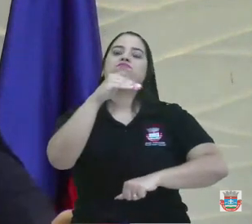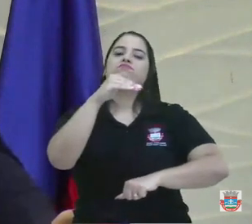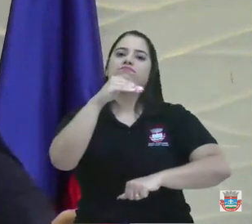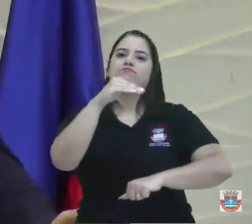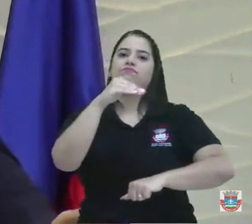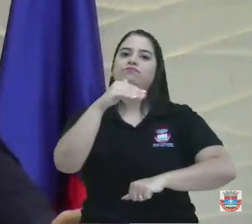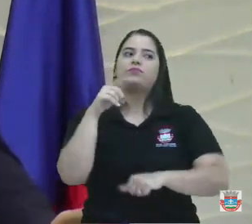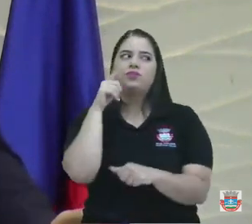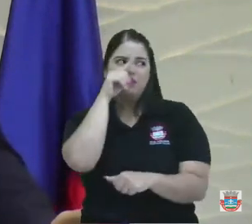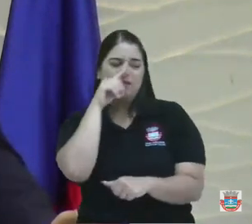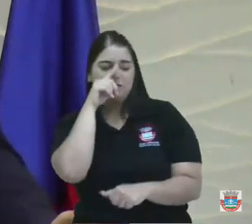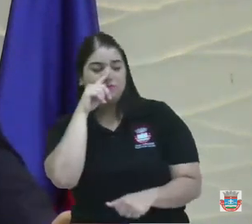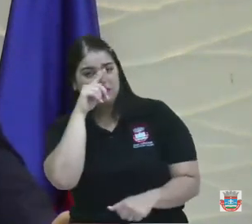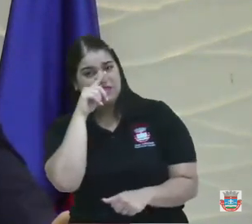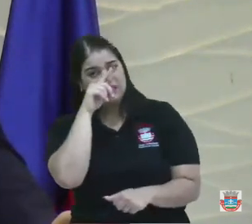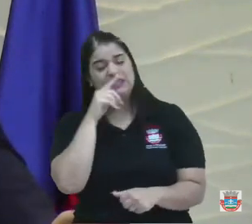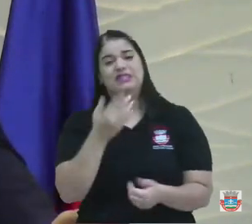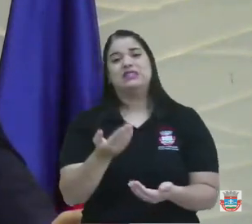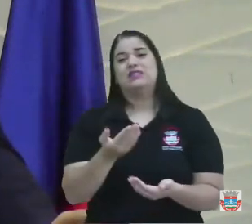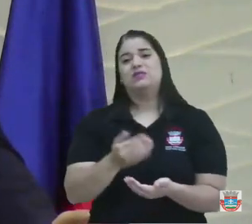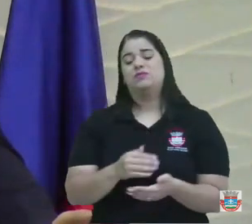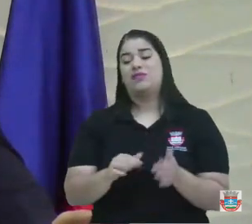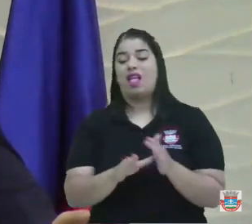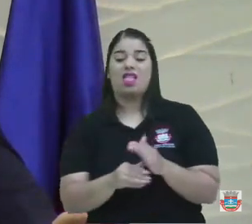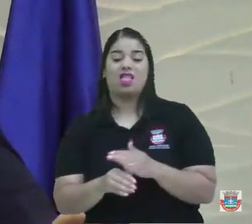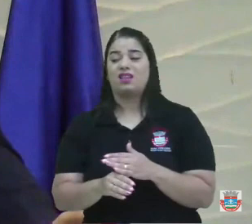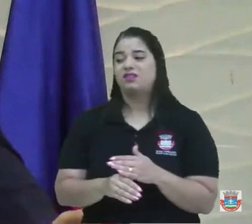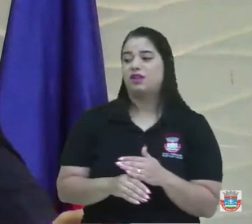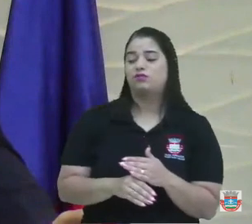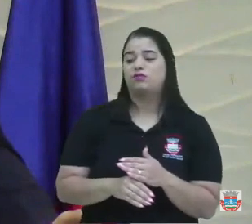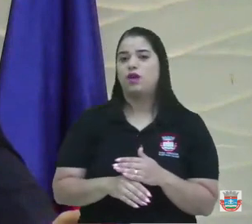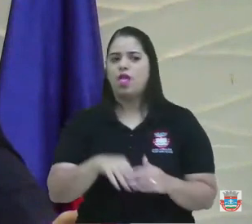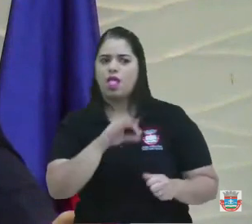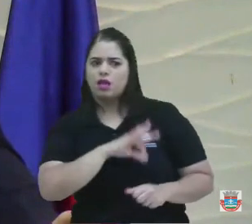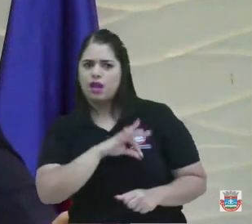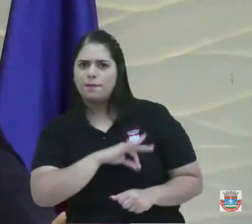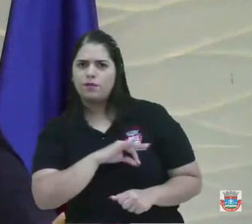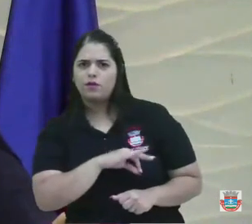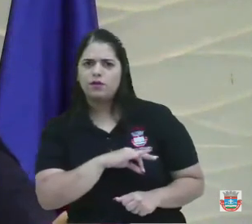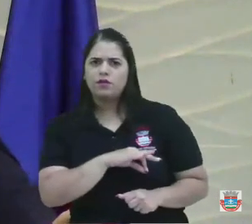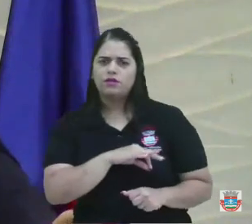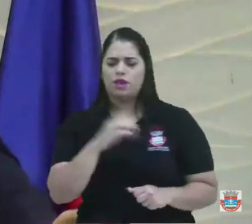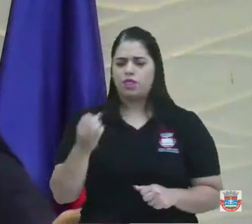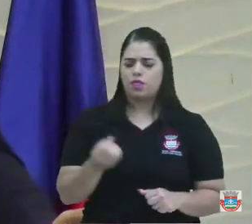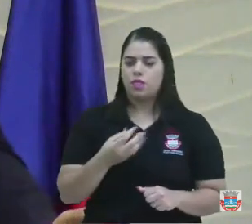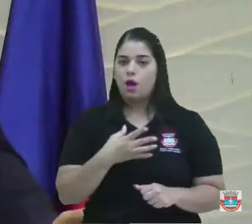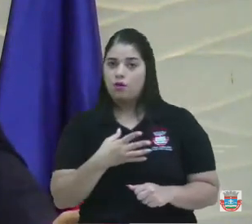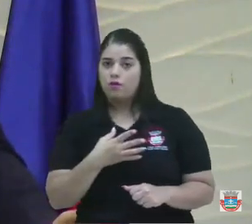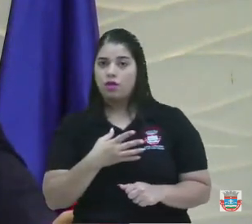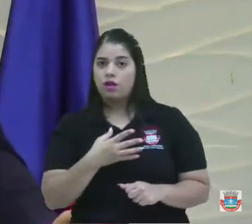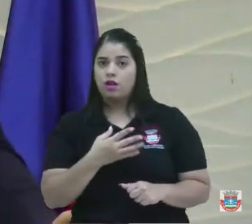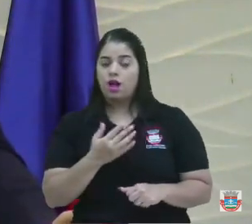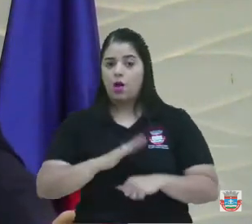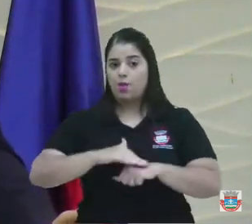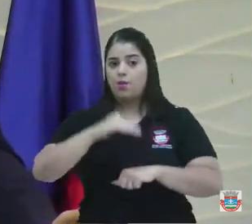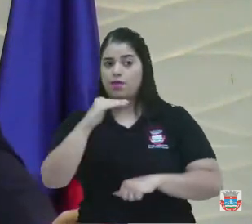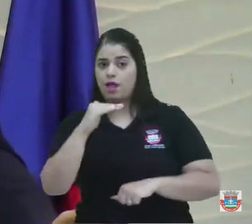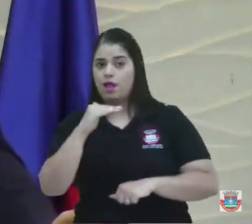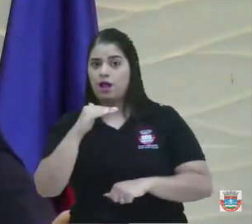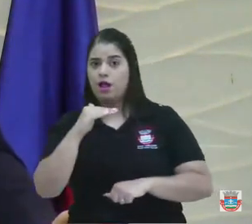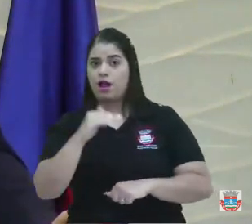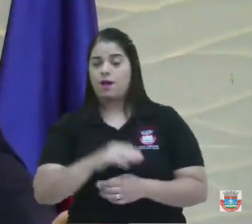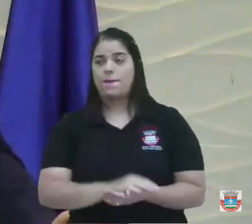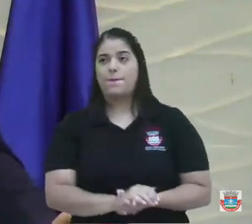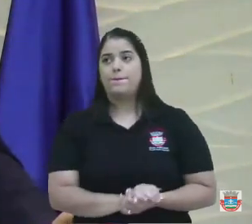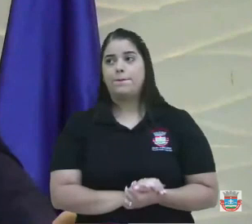aumento das ondas de assalto. E a nossa polícia, ela não vai ser renovada, nem vai ser acrescentada